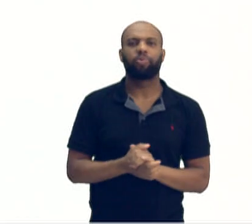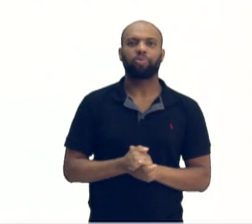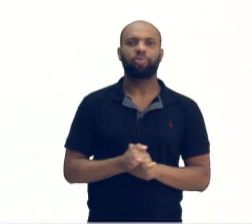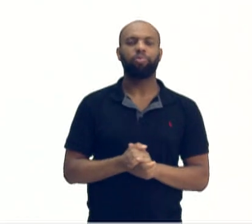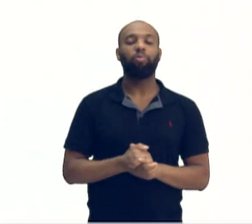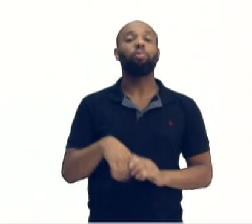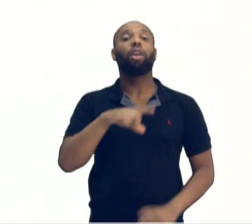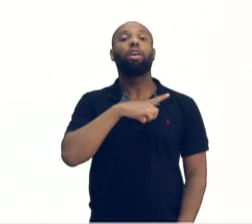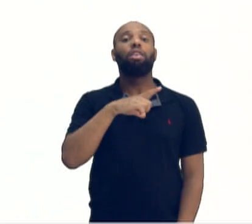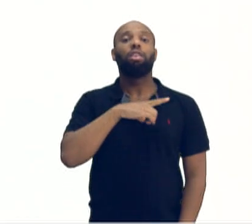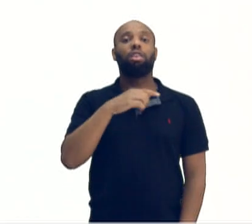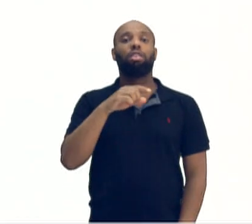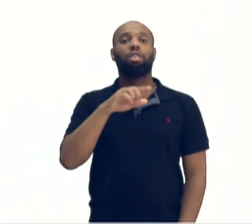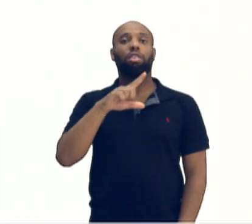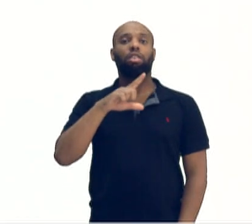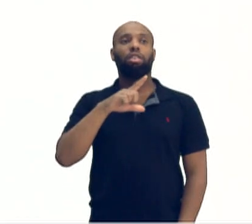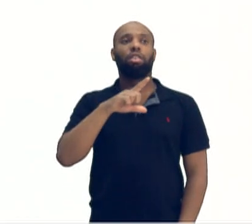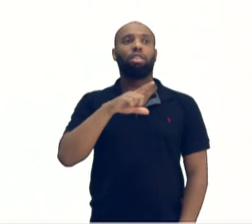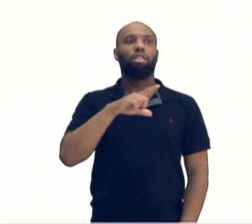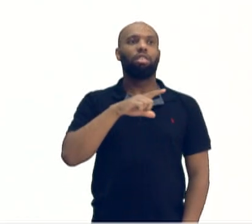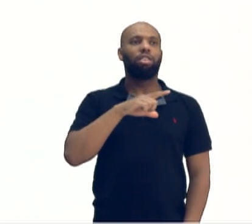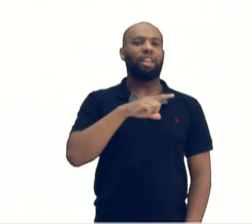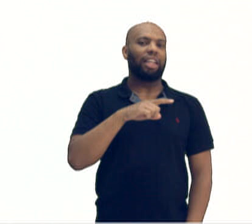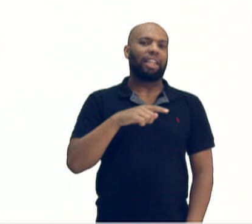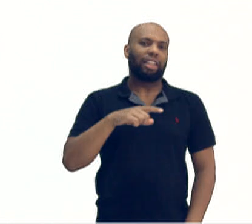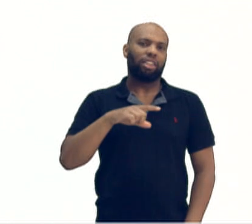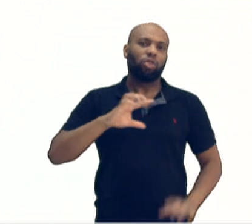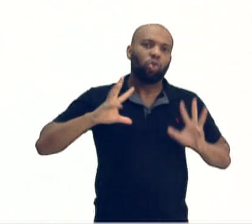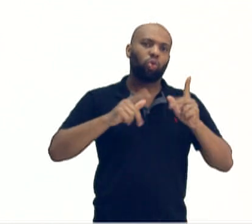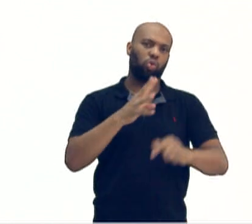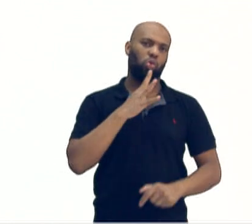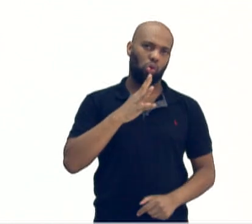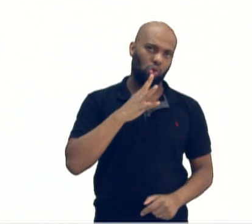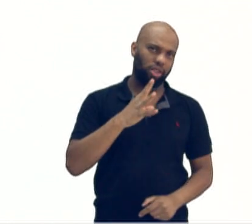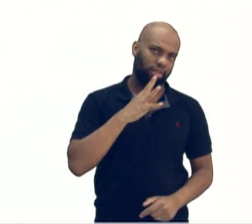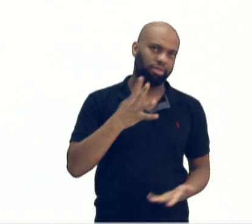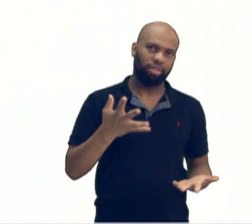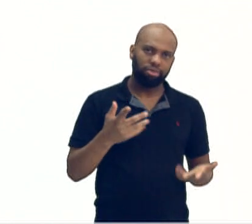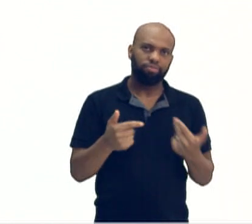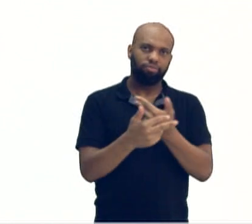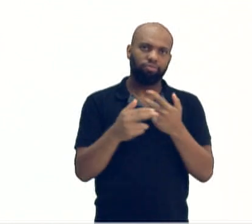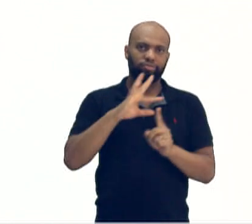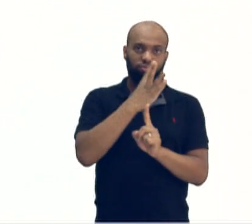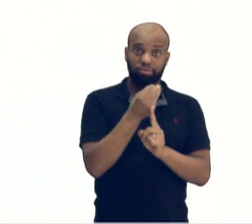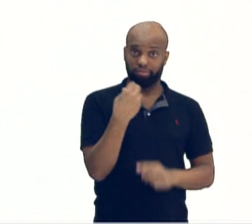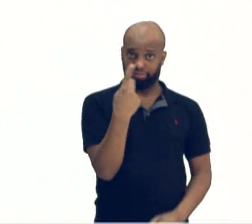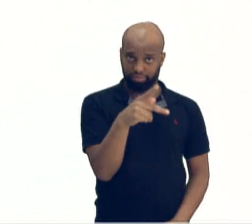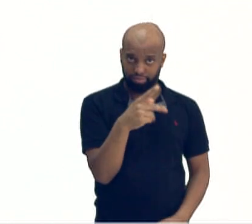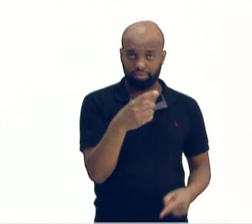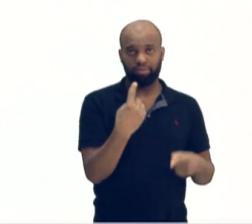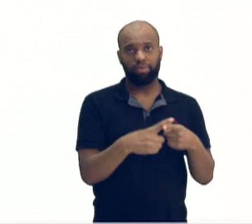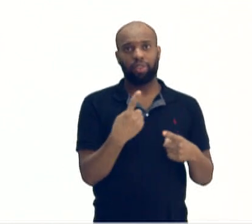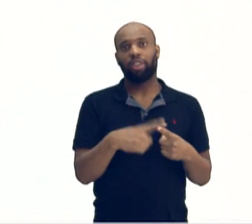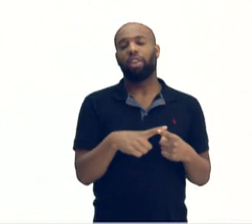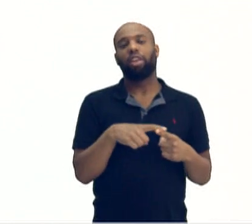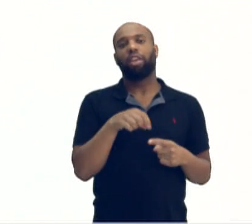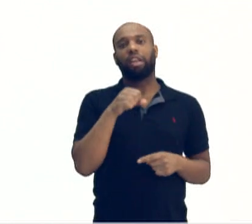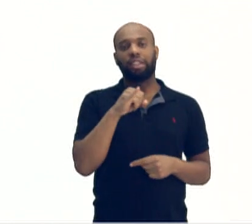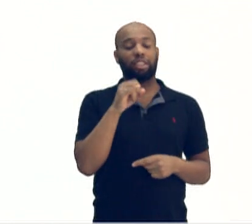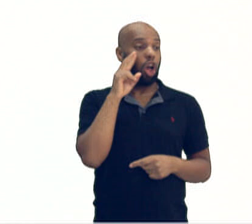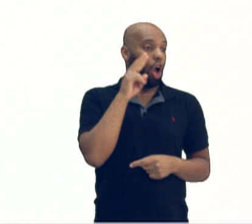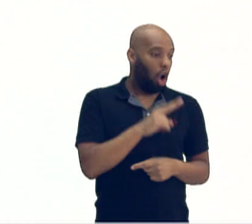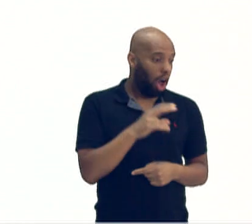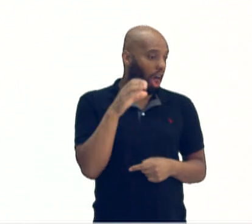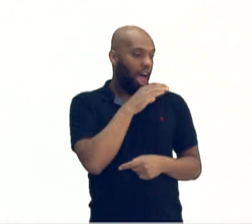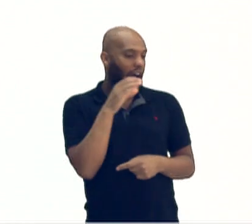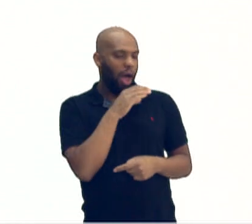E as obras dele, como a prof falou, não tem como passar despercebido, né? Você passar por uma obra dessa e não dar nem uma olhadinha de